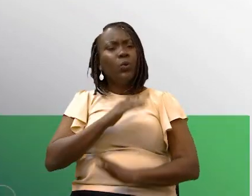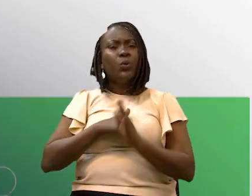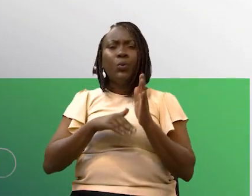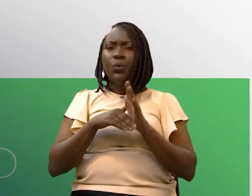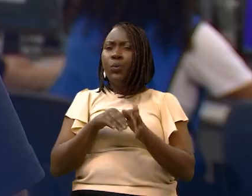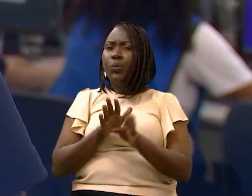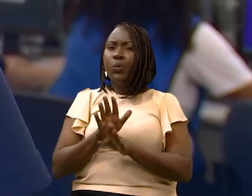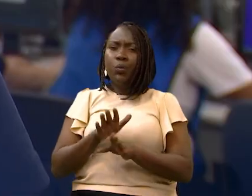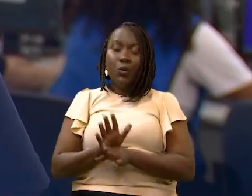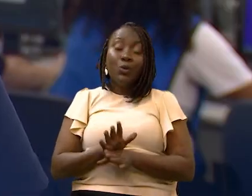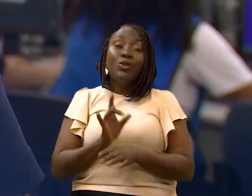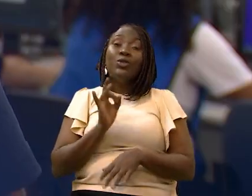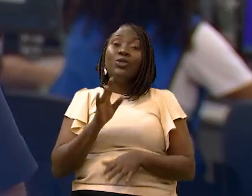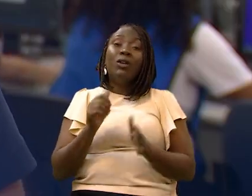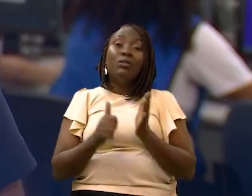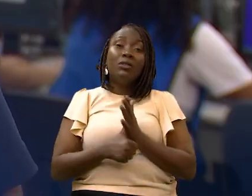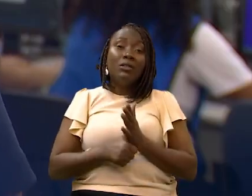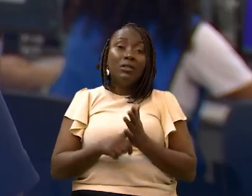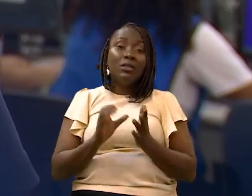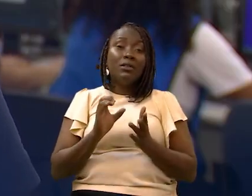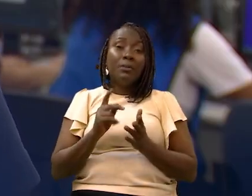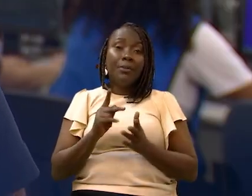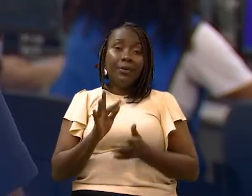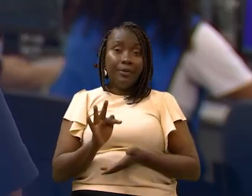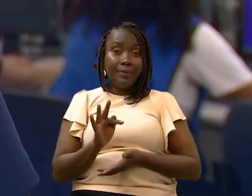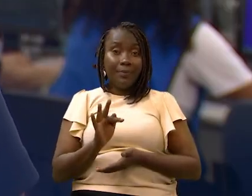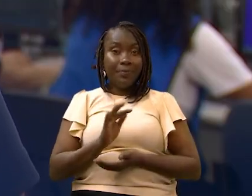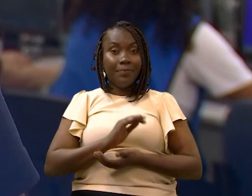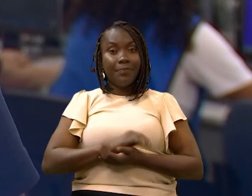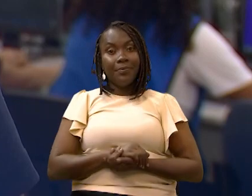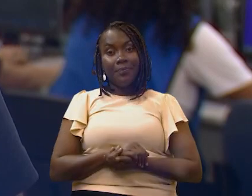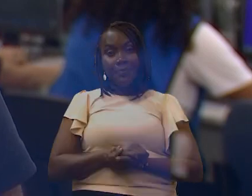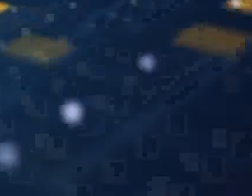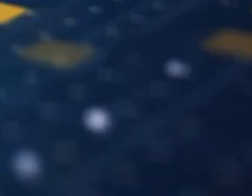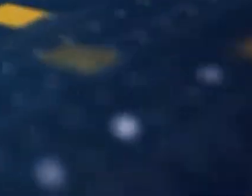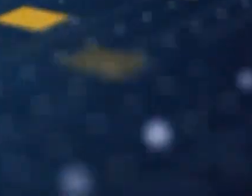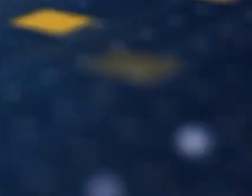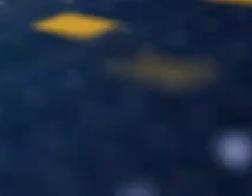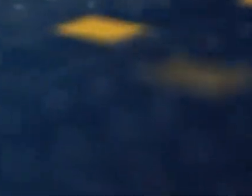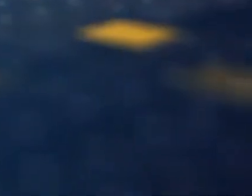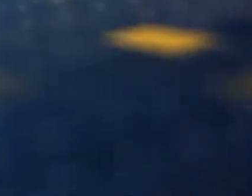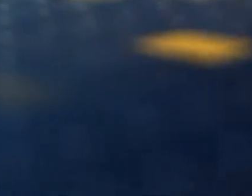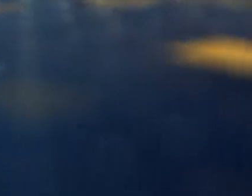lá para ele. Então, precisa ter apenas o RG em mãos e o CPF.